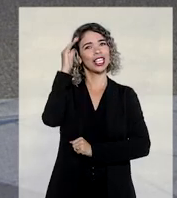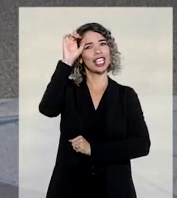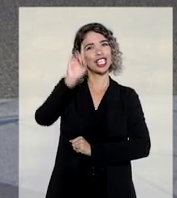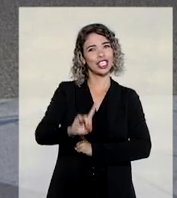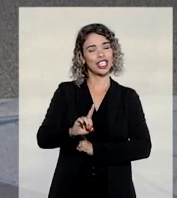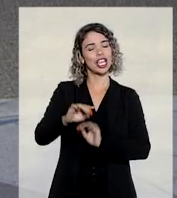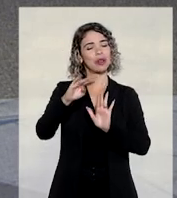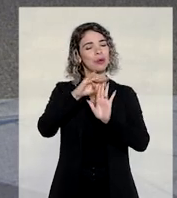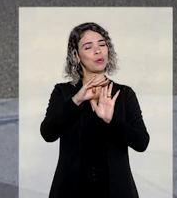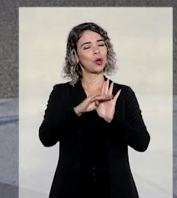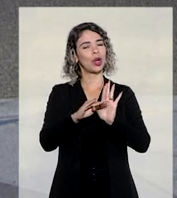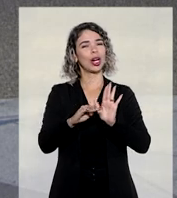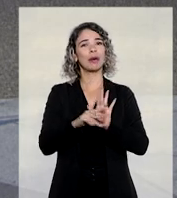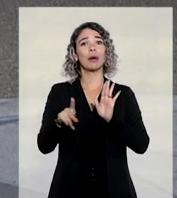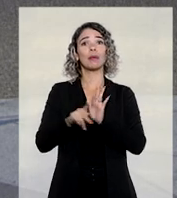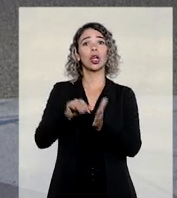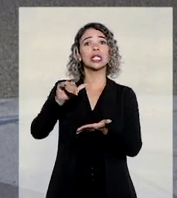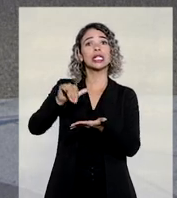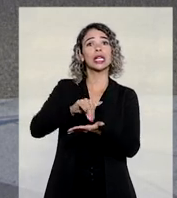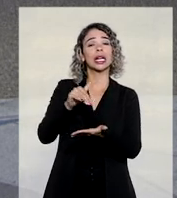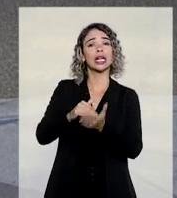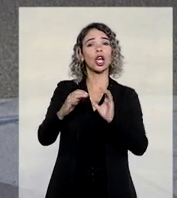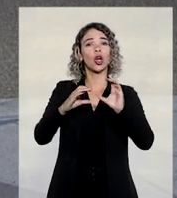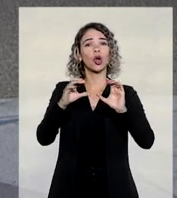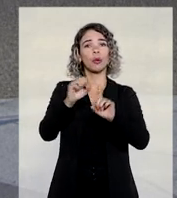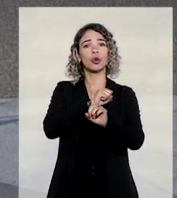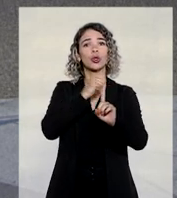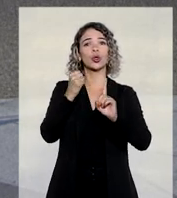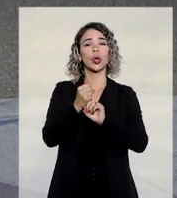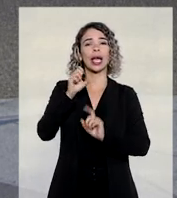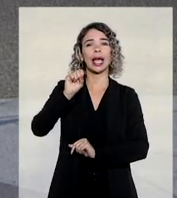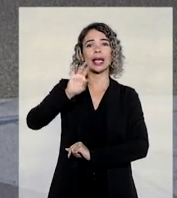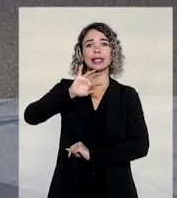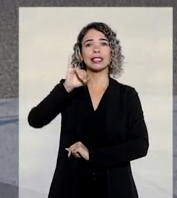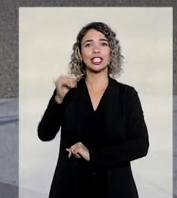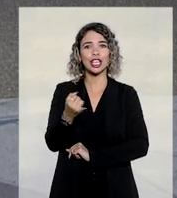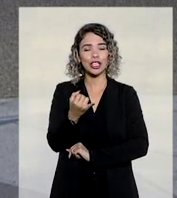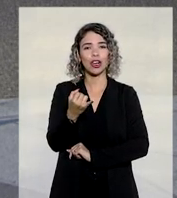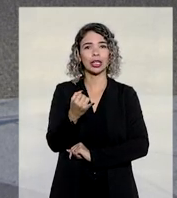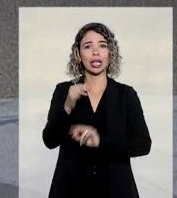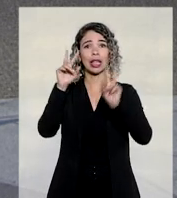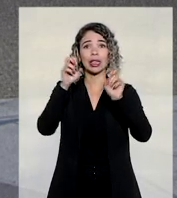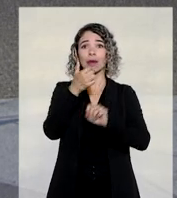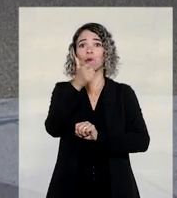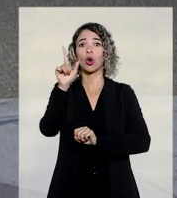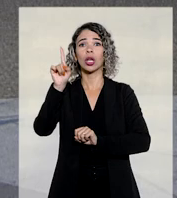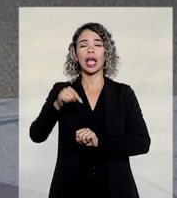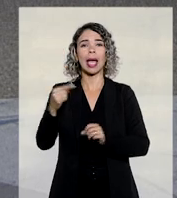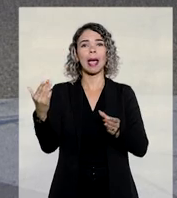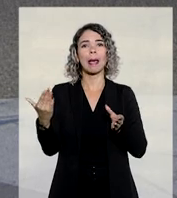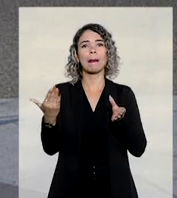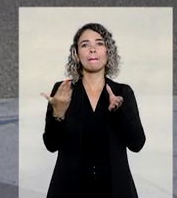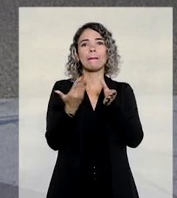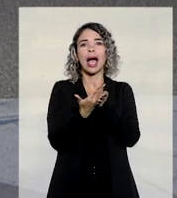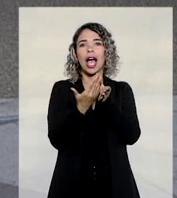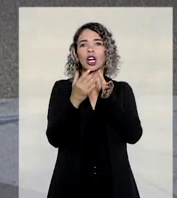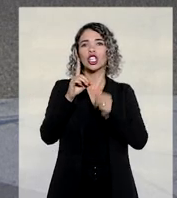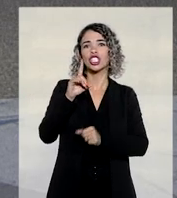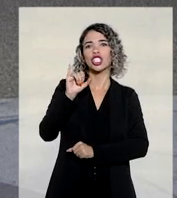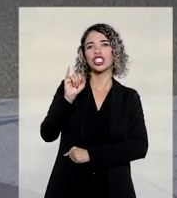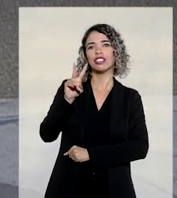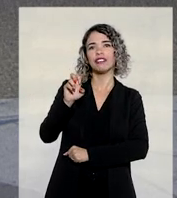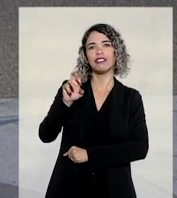espero no próximo Entender Direito, programa produzido pela Secretaria de Comunicação Social do Superior Tribunal de Justiça. O próximo tema